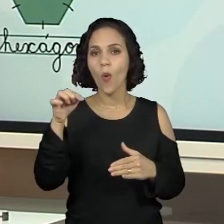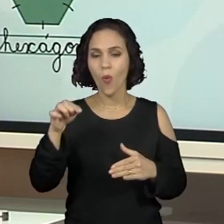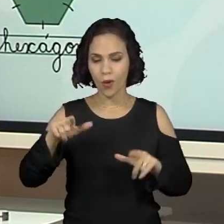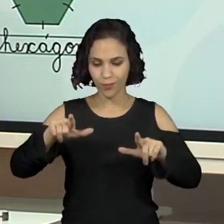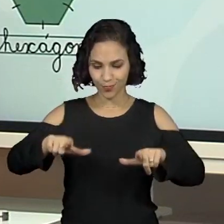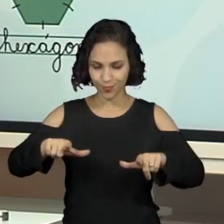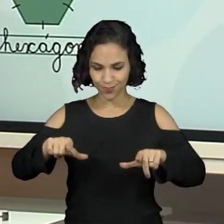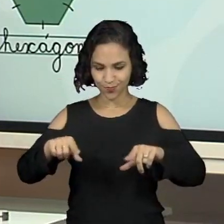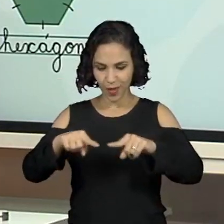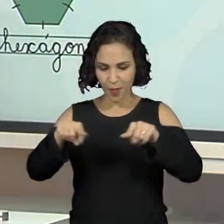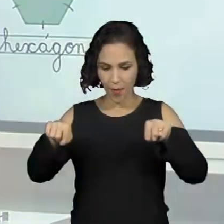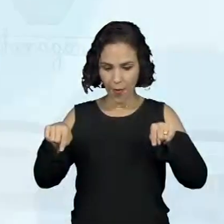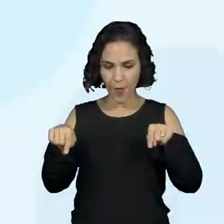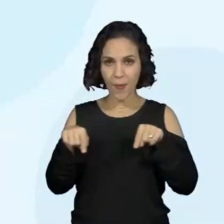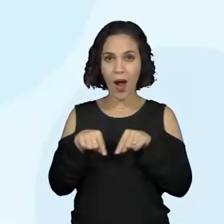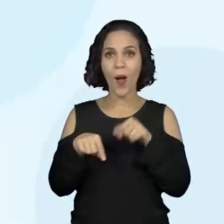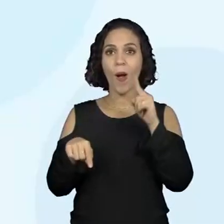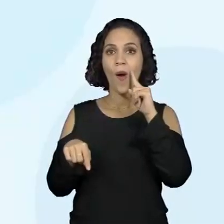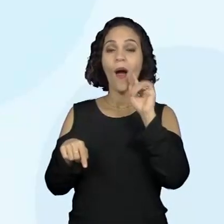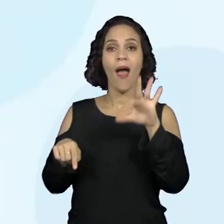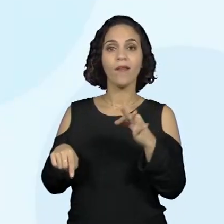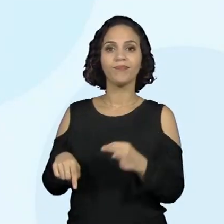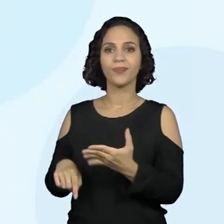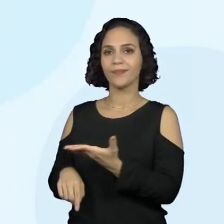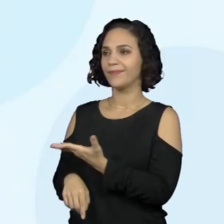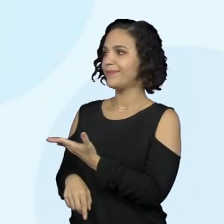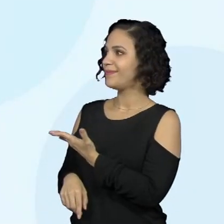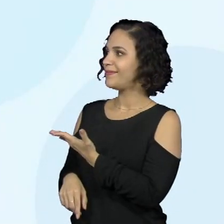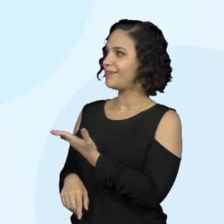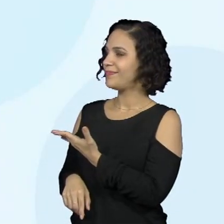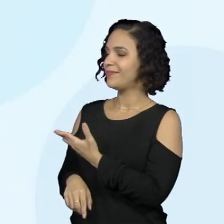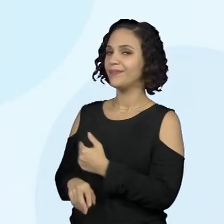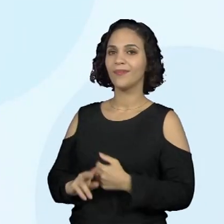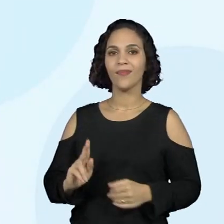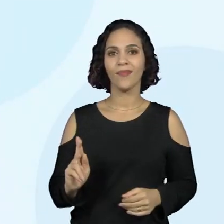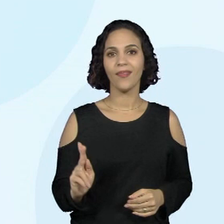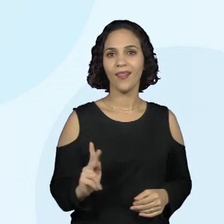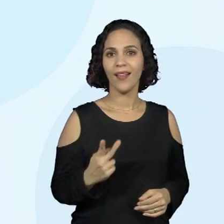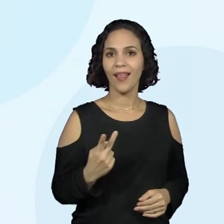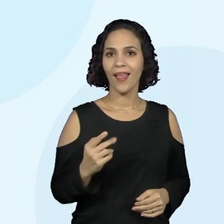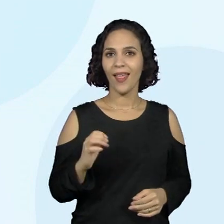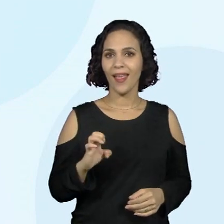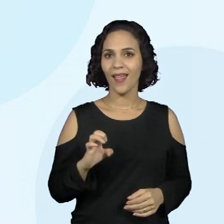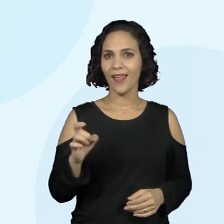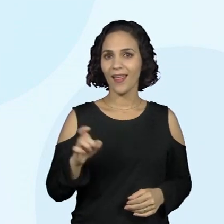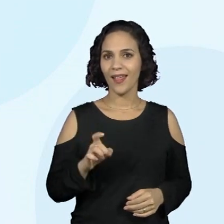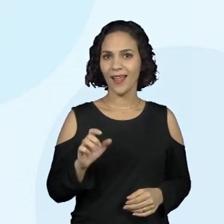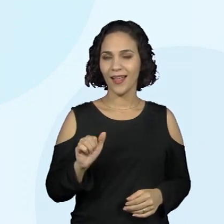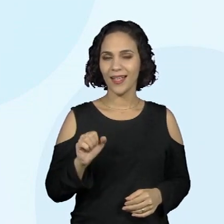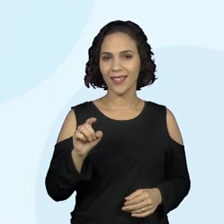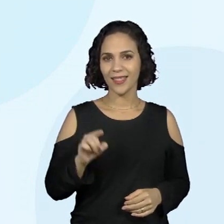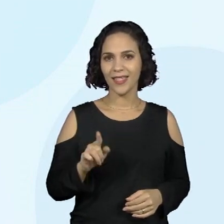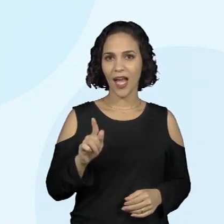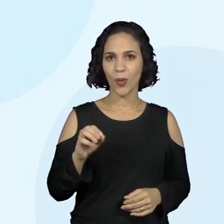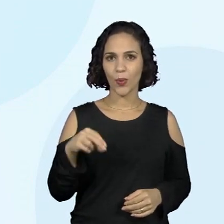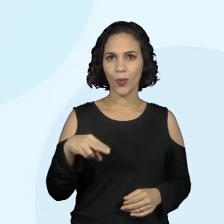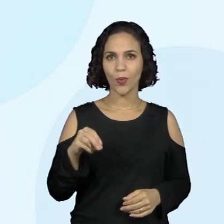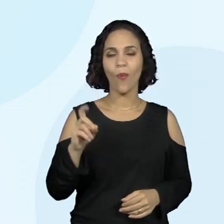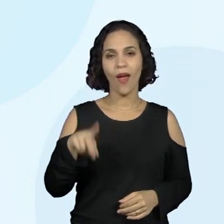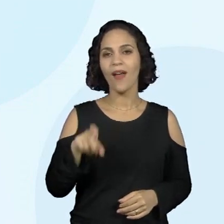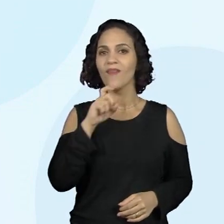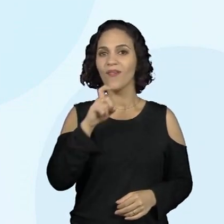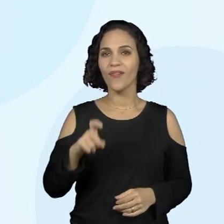gente acabou de observar. É um hexágono, porque identificamos que foi esse polígono